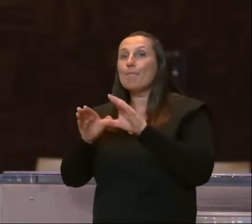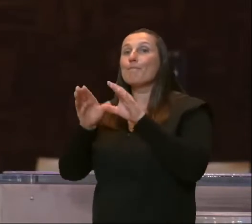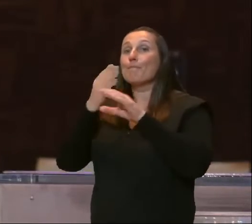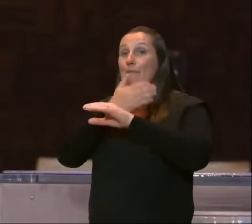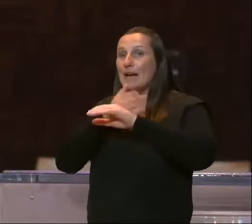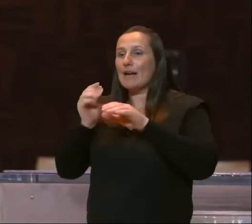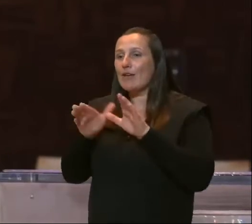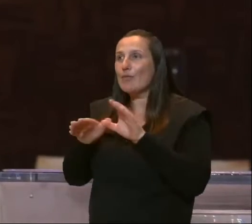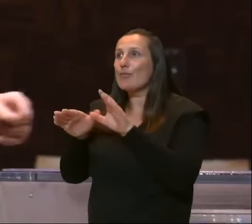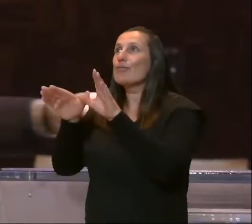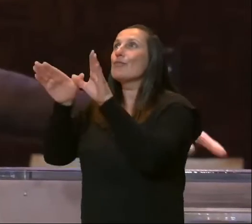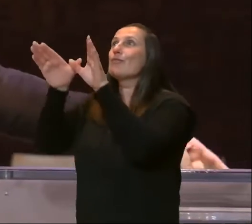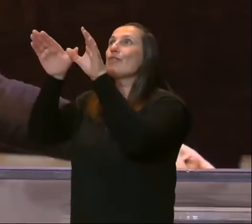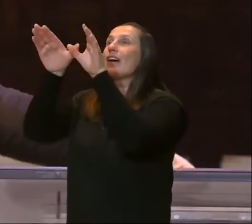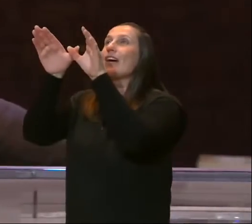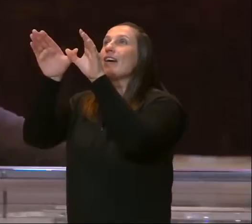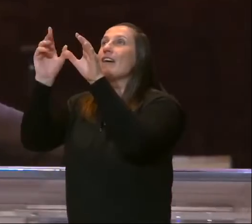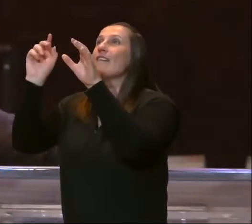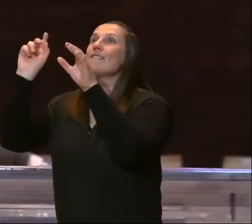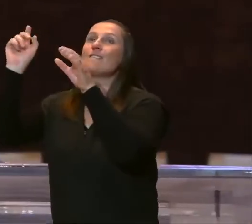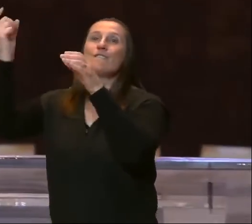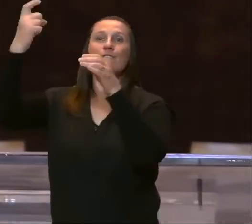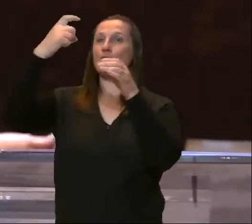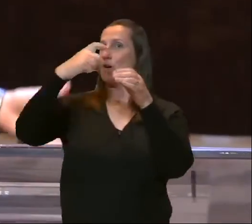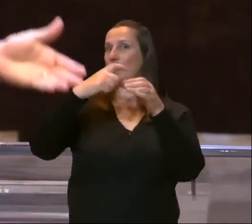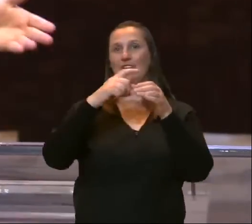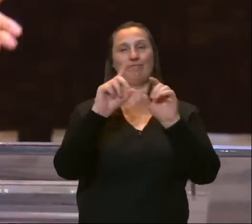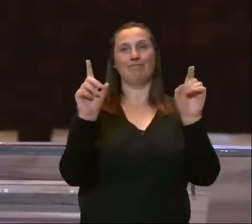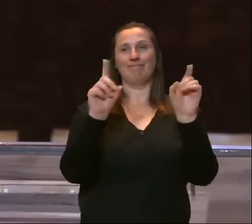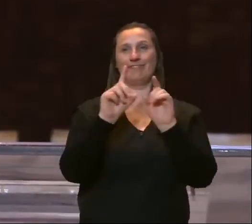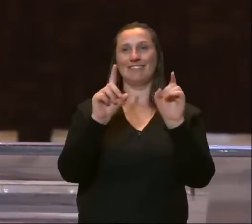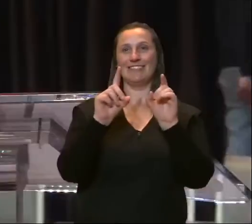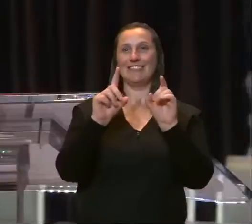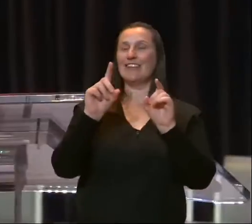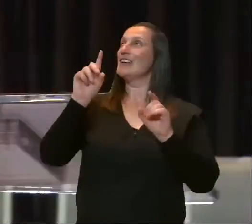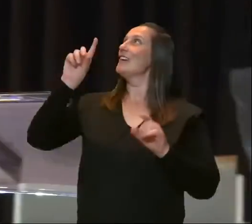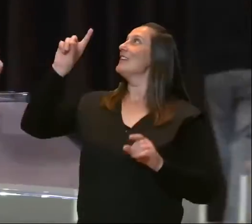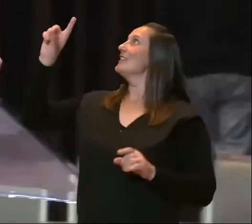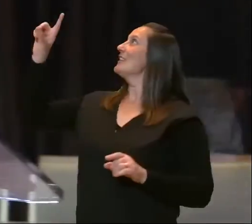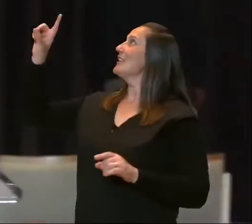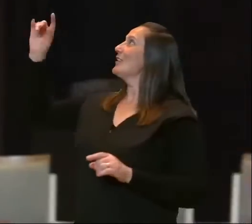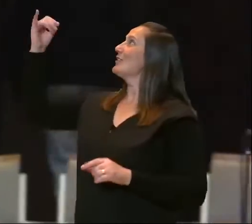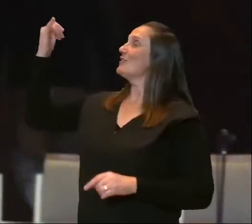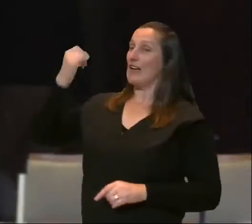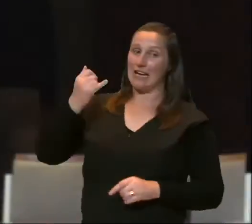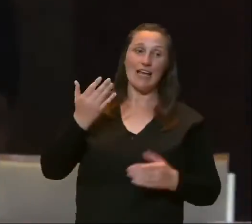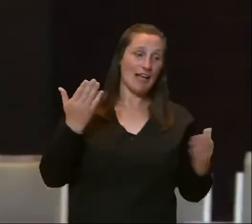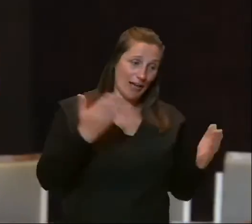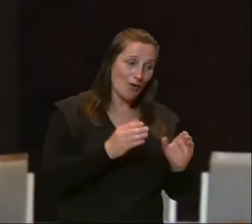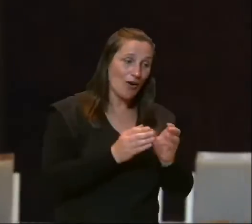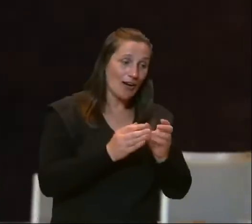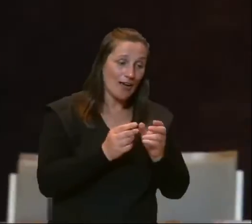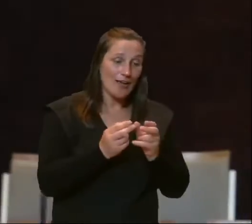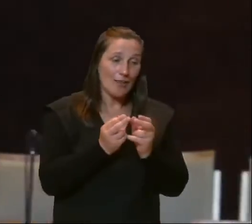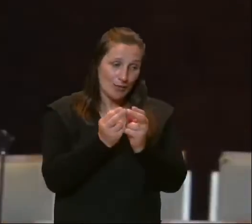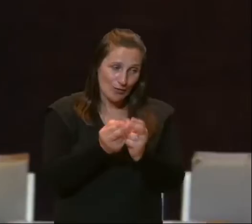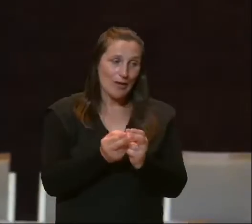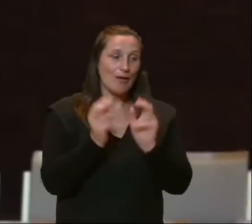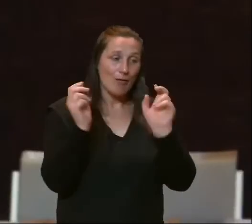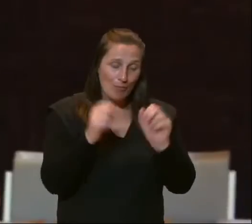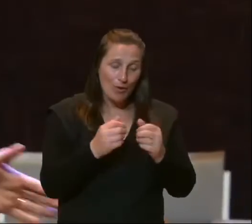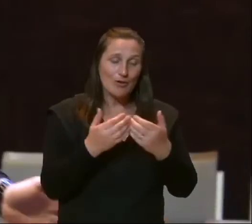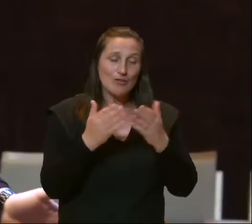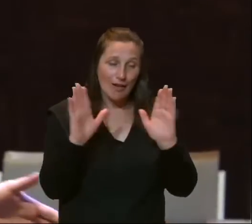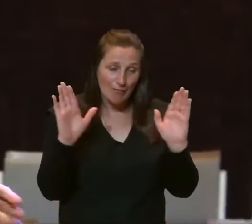volta mais. E aí o Senhor fala com ele: agora abre a arca, está no tempo de sair. Sabe, Muitas vezes a confiança